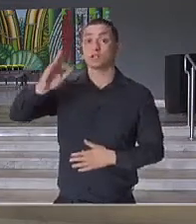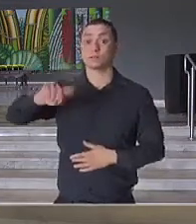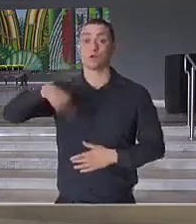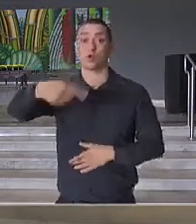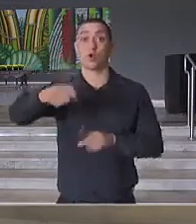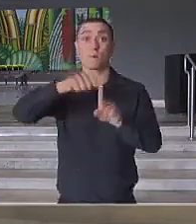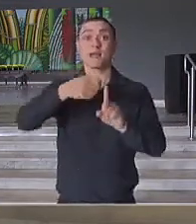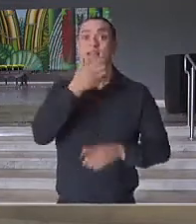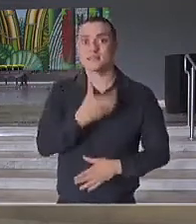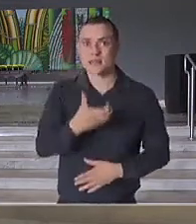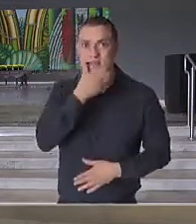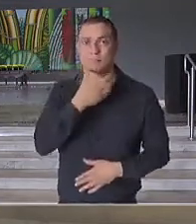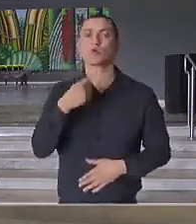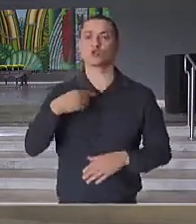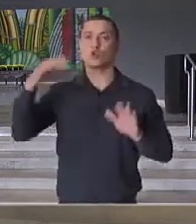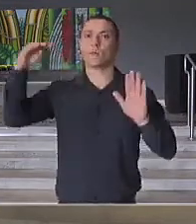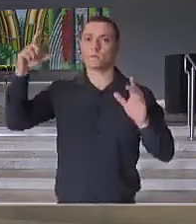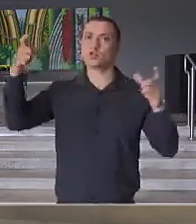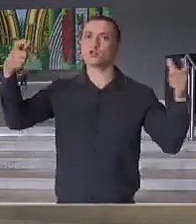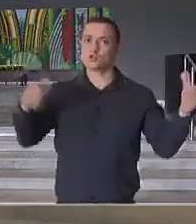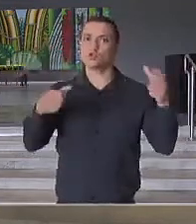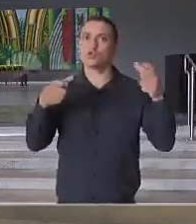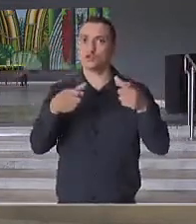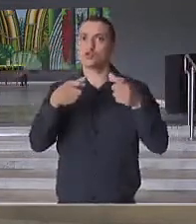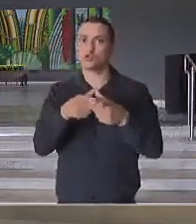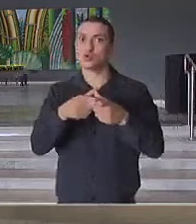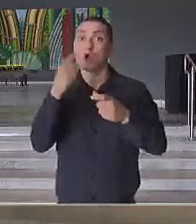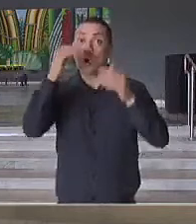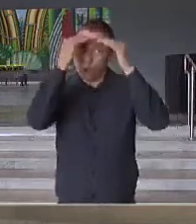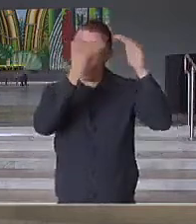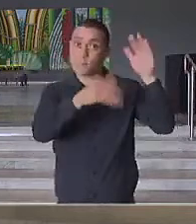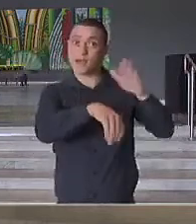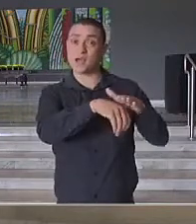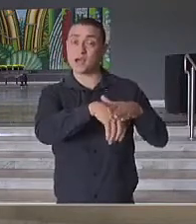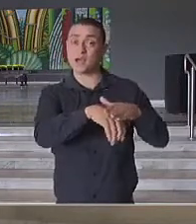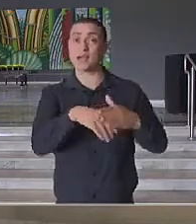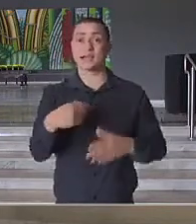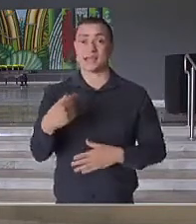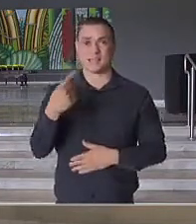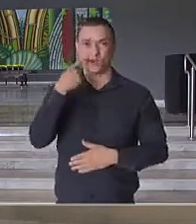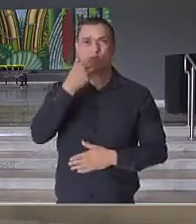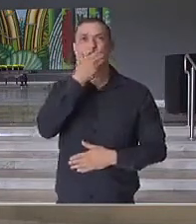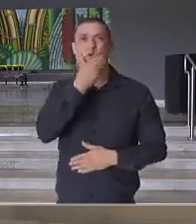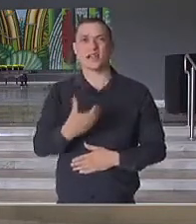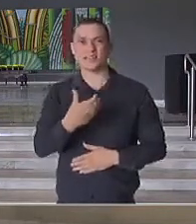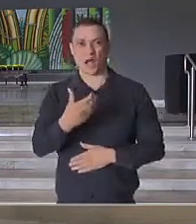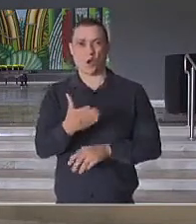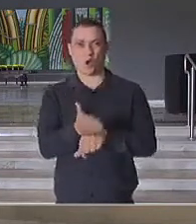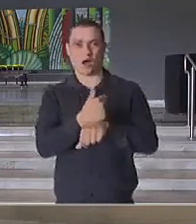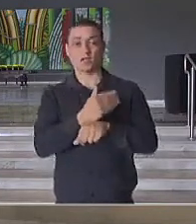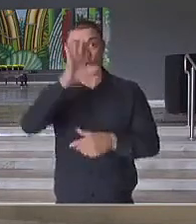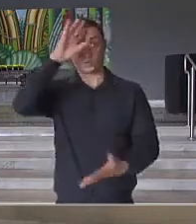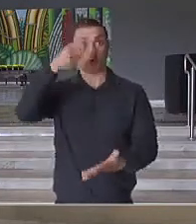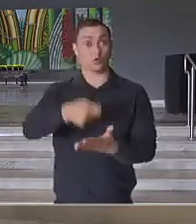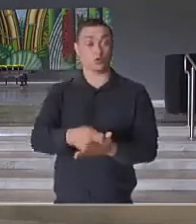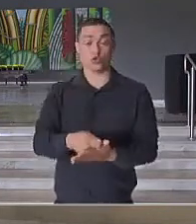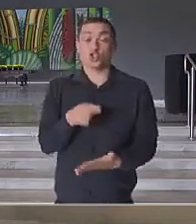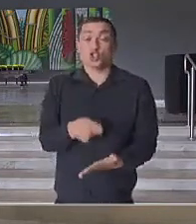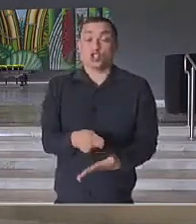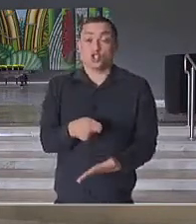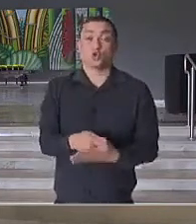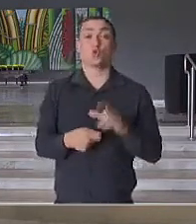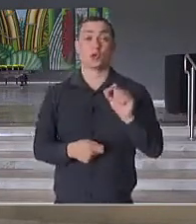nós continuamos regredindo gradualmente de acordo com os indicadores. E na véspera do Natal, nós tomamos uma medida muito